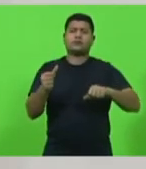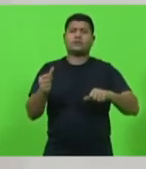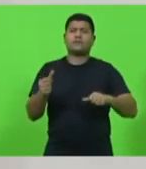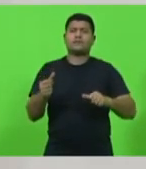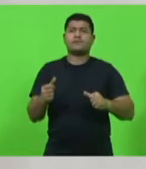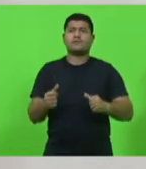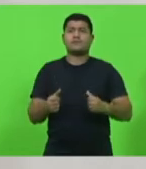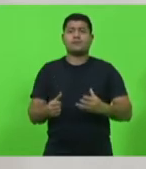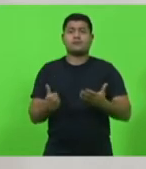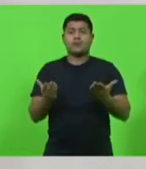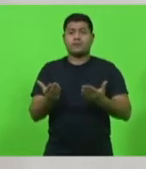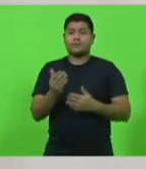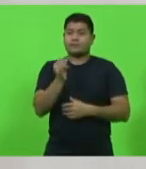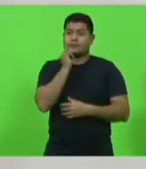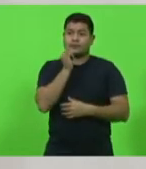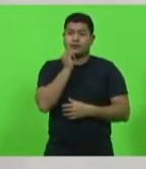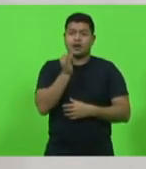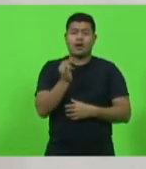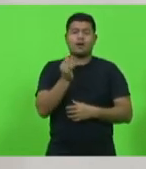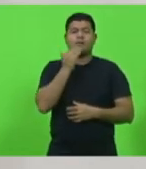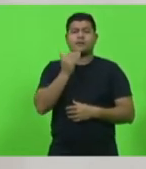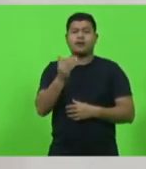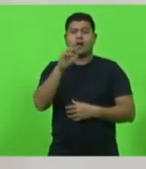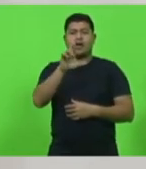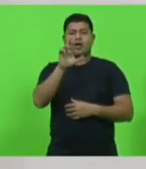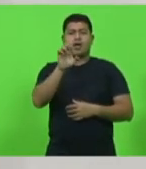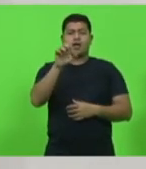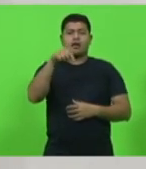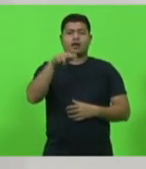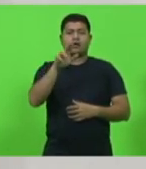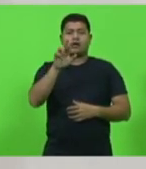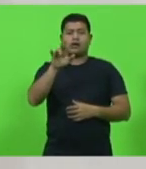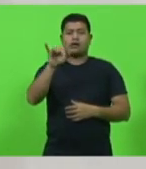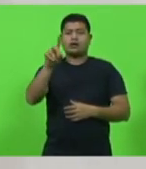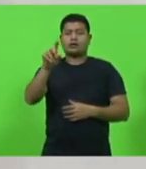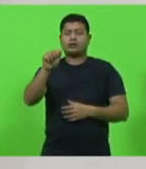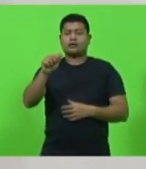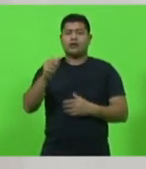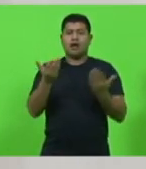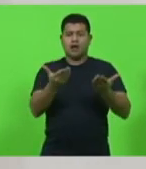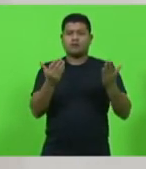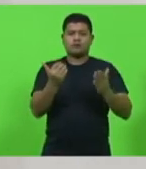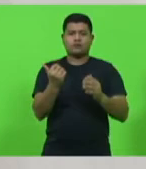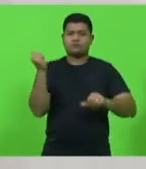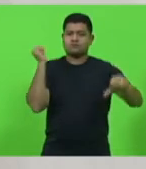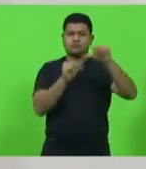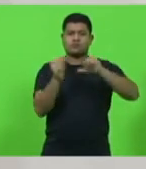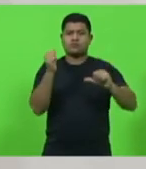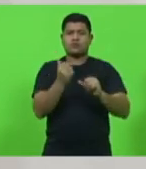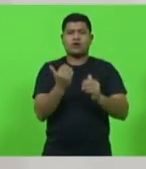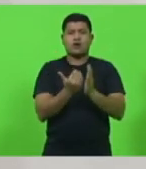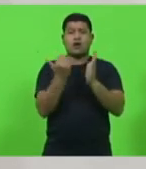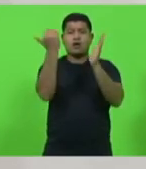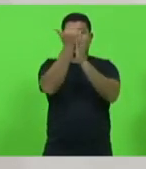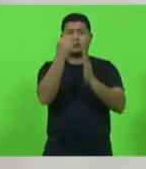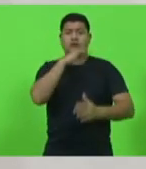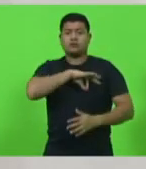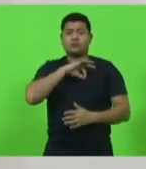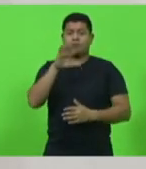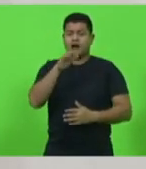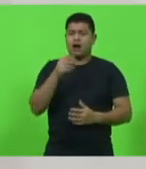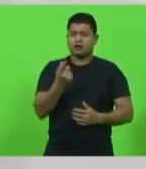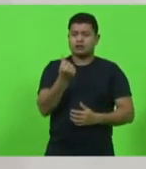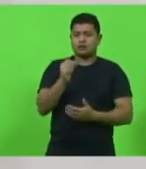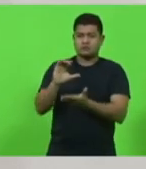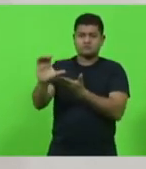A requerida é uma aberração. É você ser promovido a coronel sem ter contribuído,